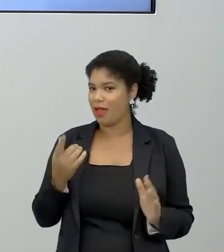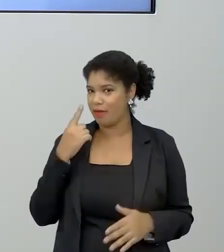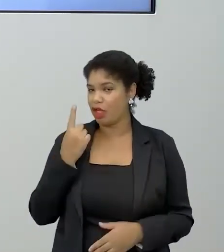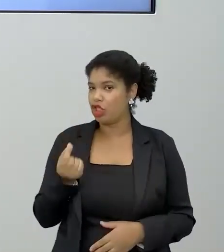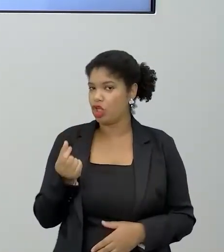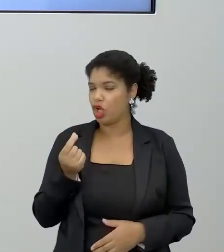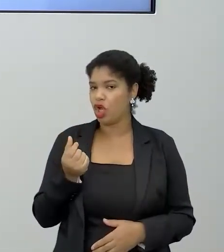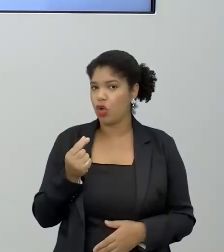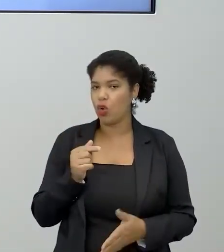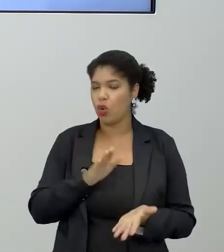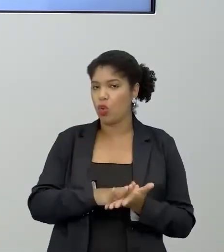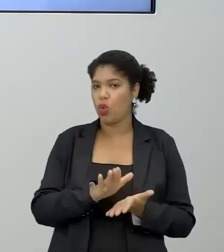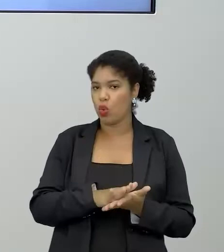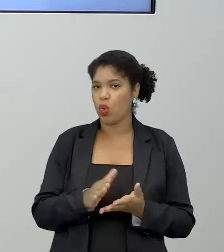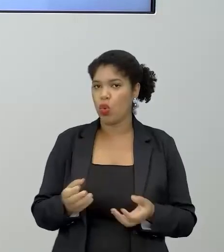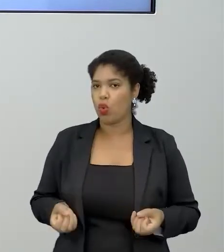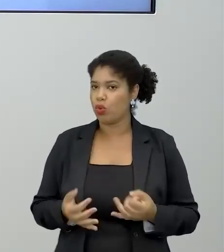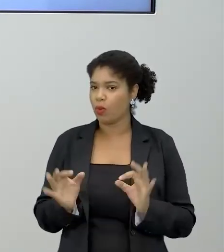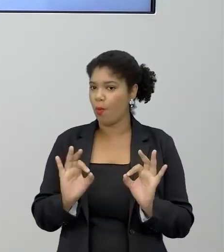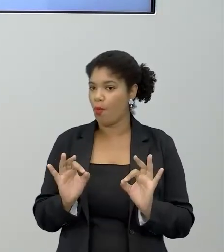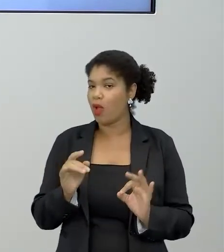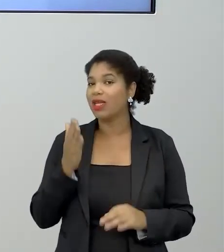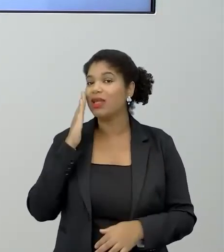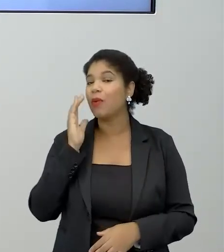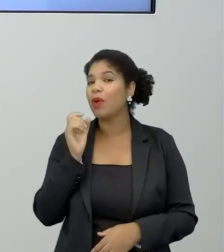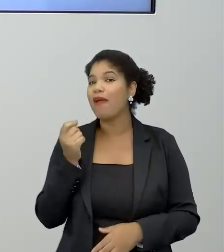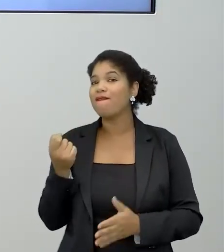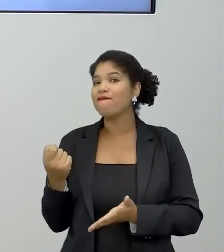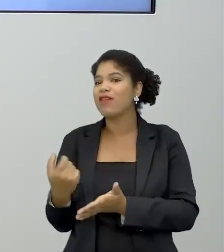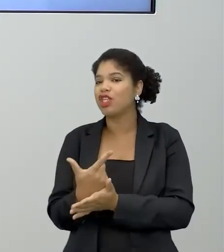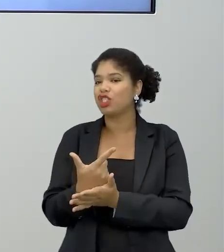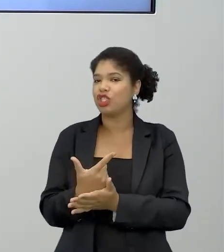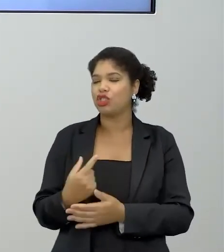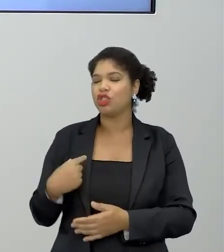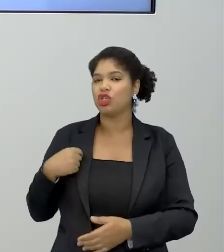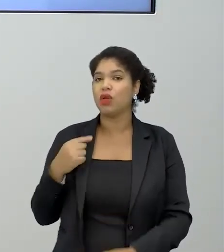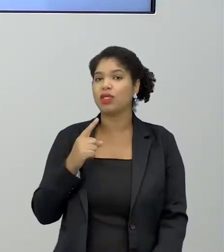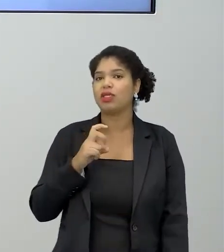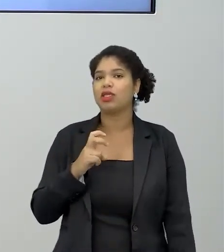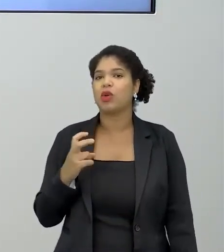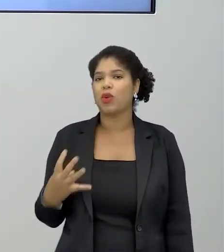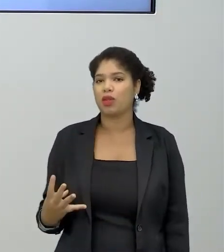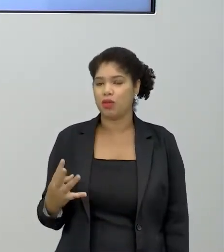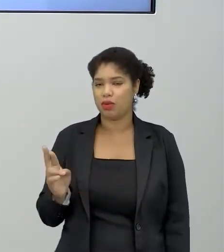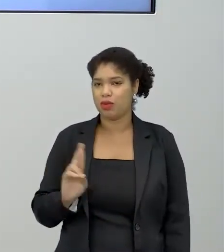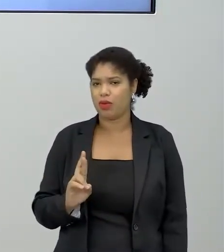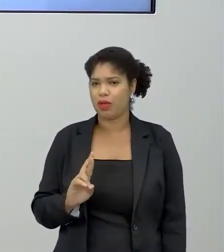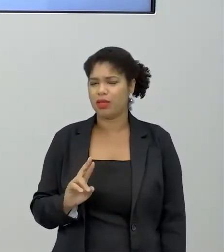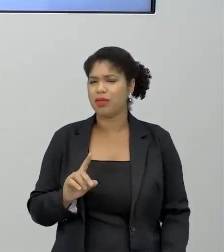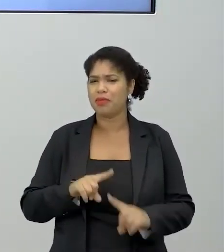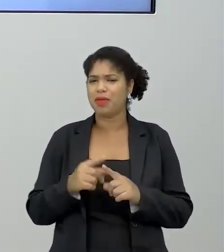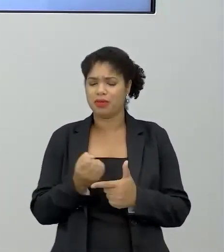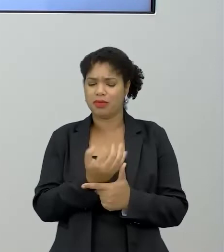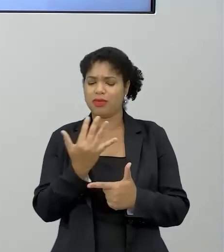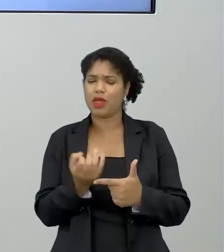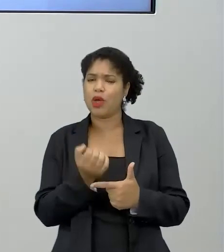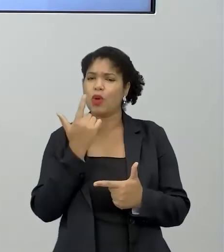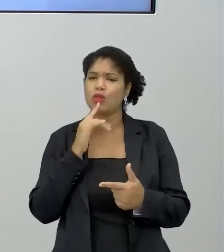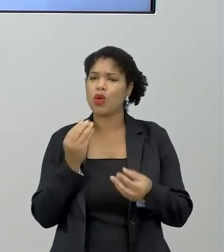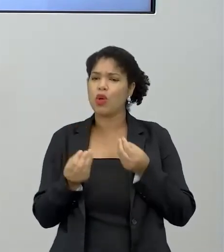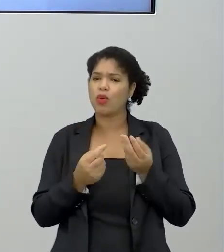custo, né? Por R$ 54,00, como podemos representar algebricamente? Quando aparece essa